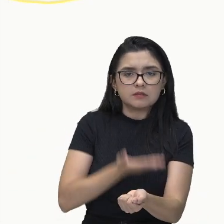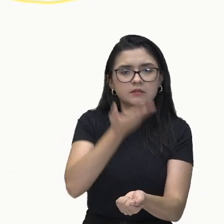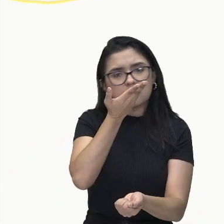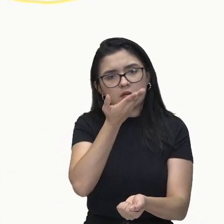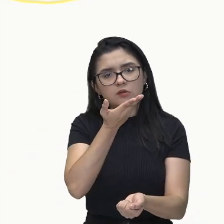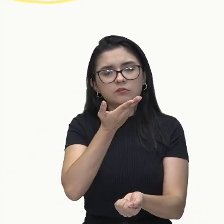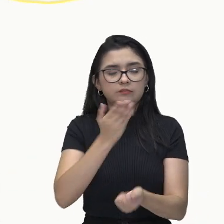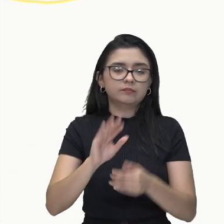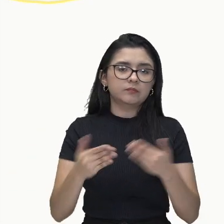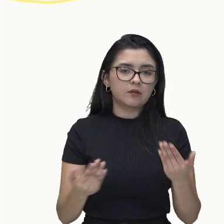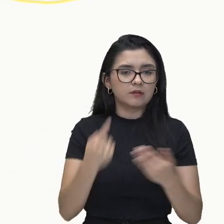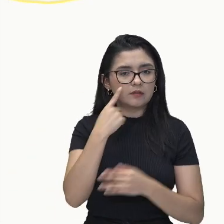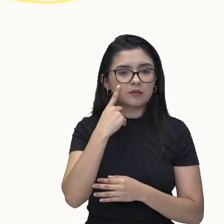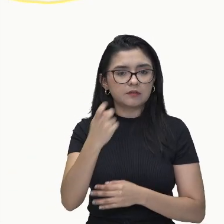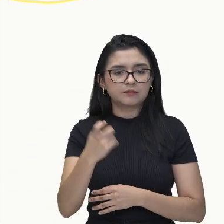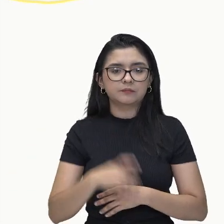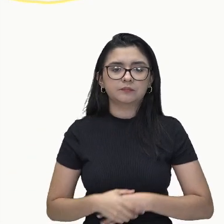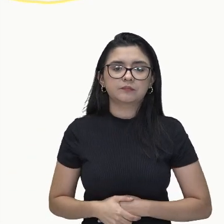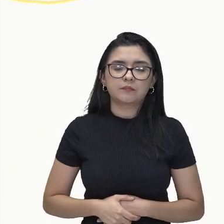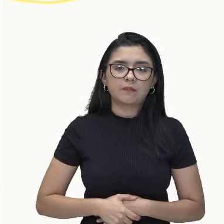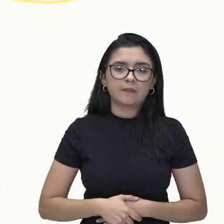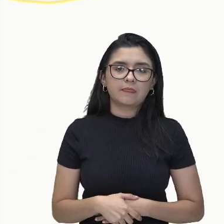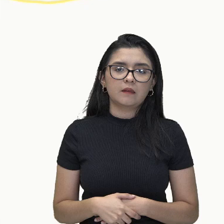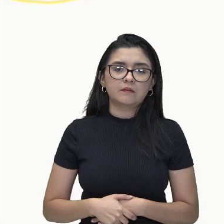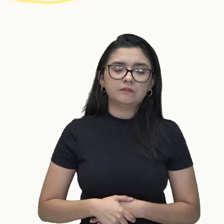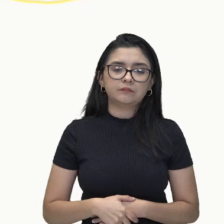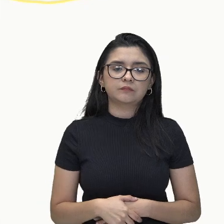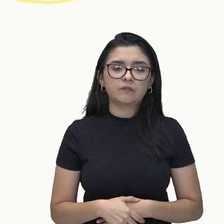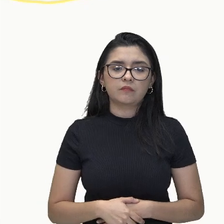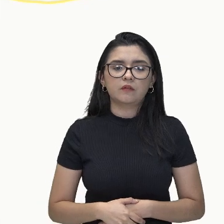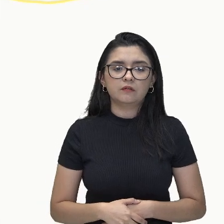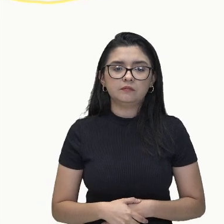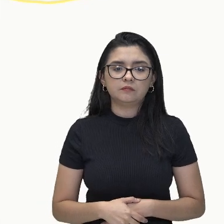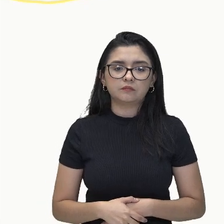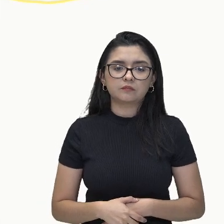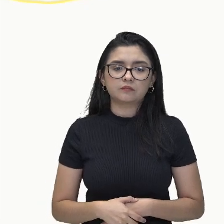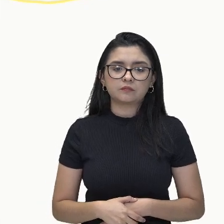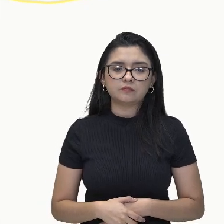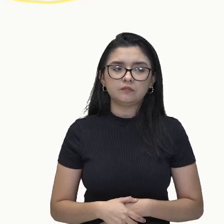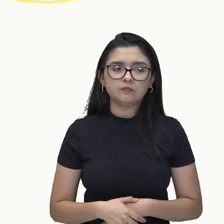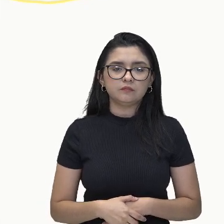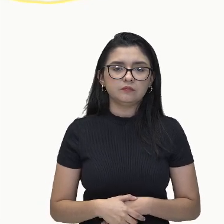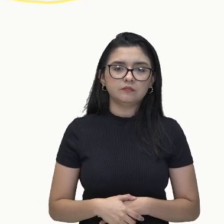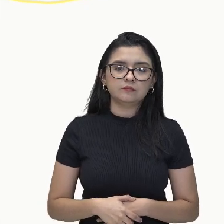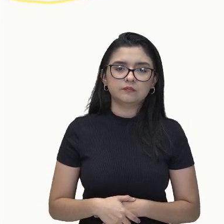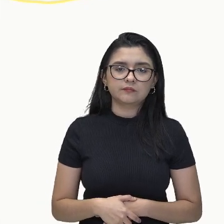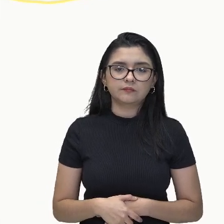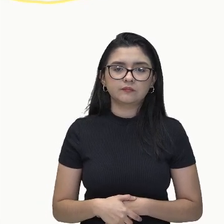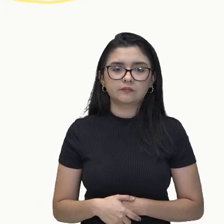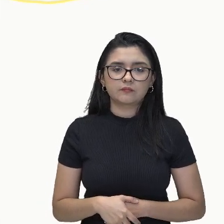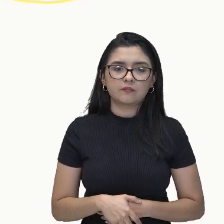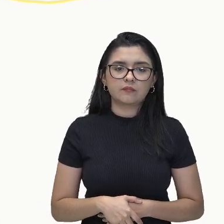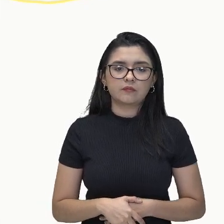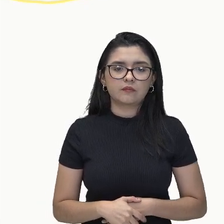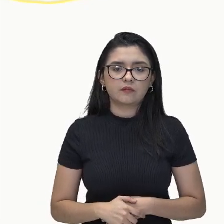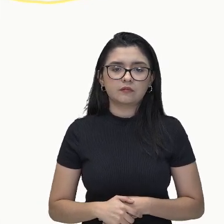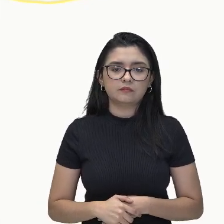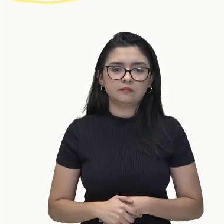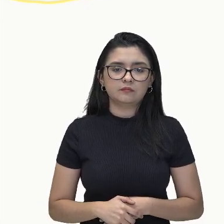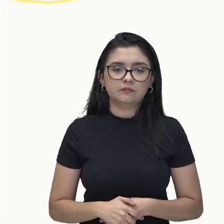interessante vários de quales de relojes não funcionan també